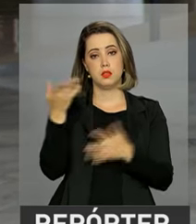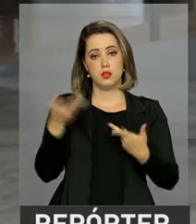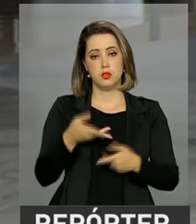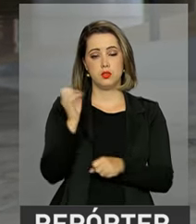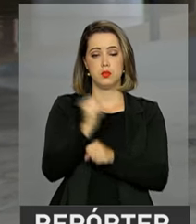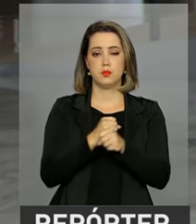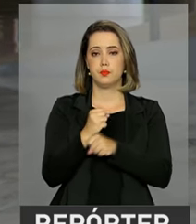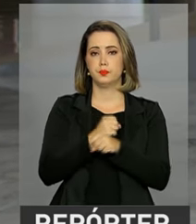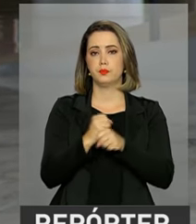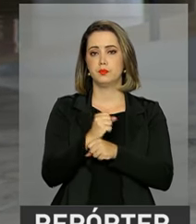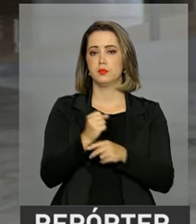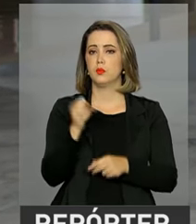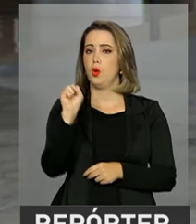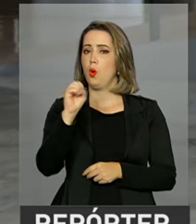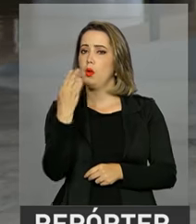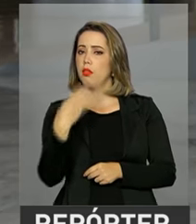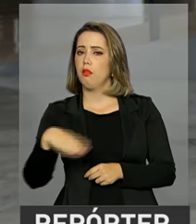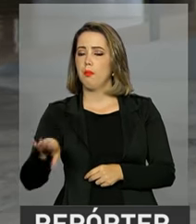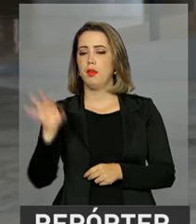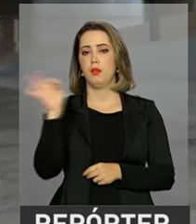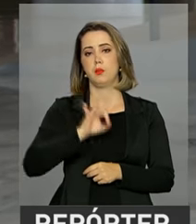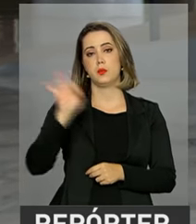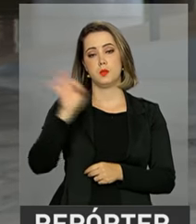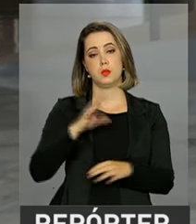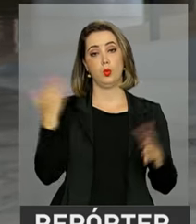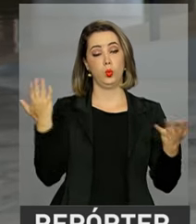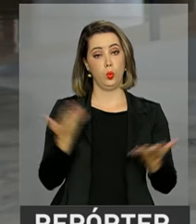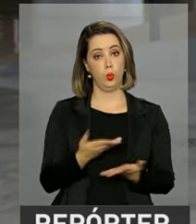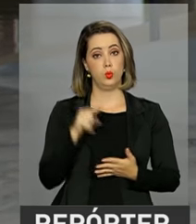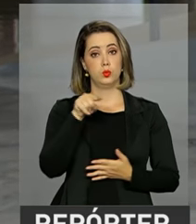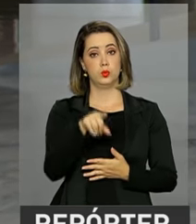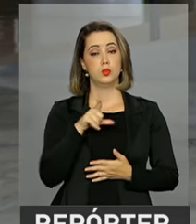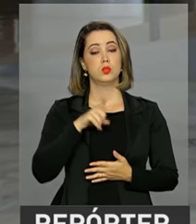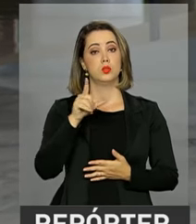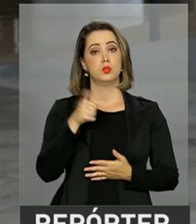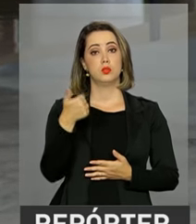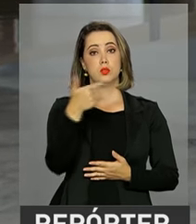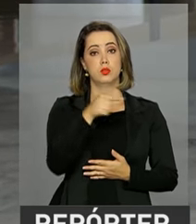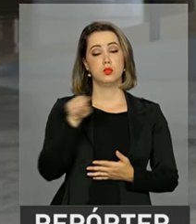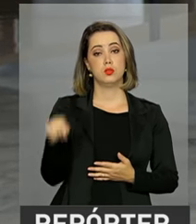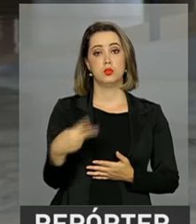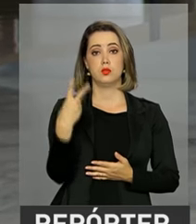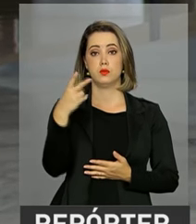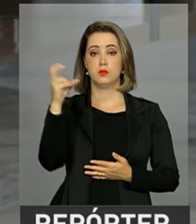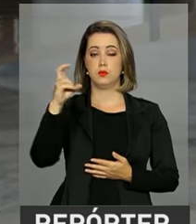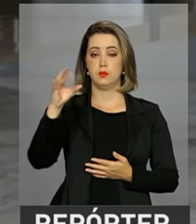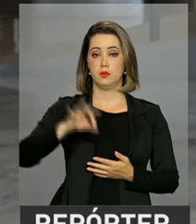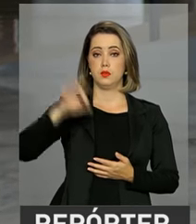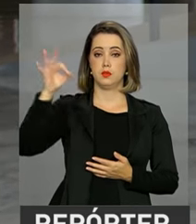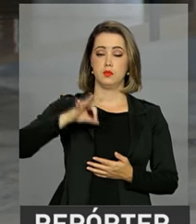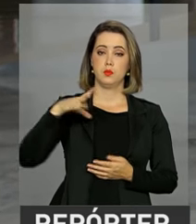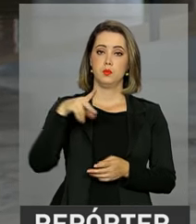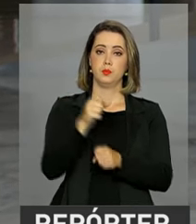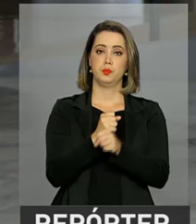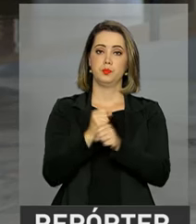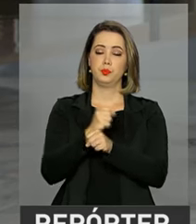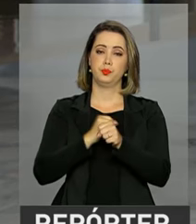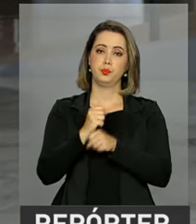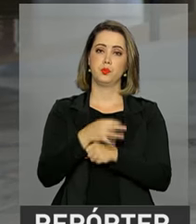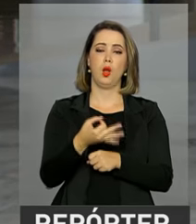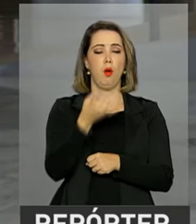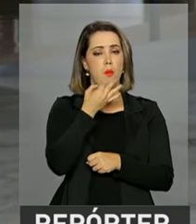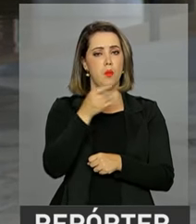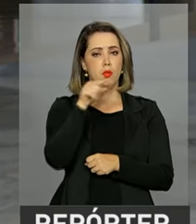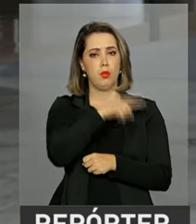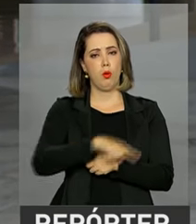ano vai estar em oito e meio por cento atualmente ela é de 12,25 por cento ao ano na opinião